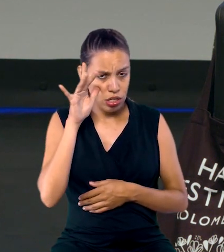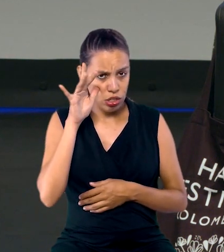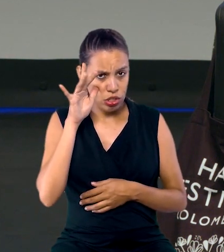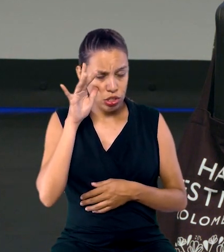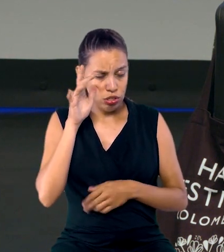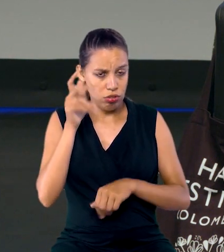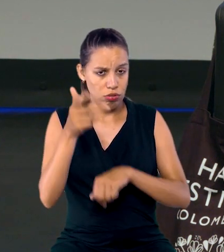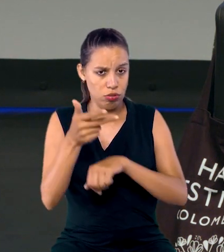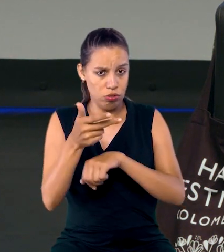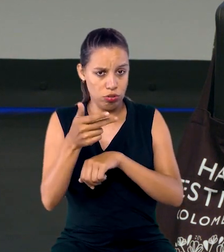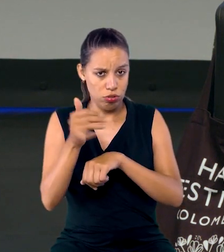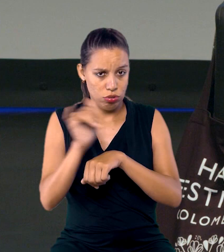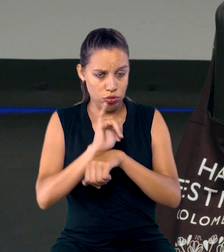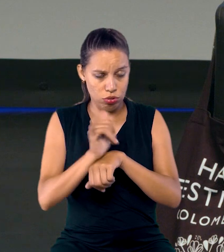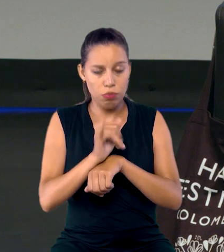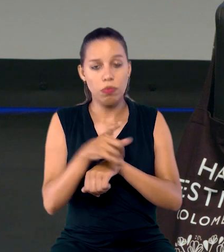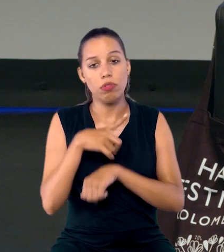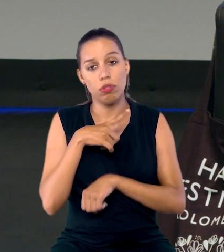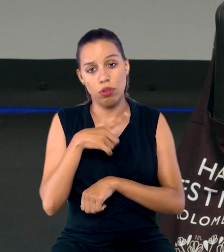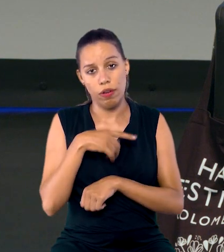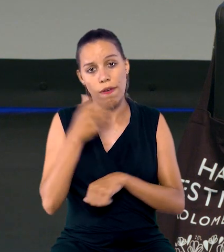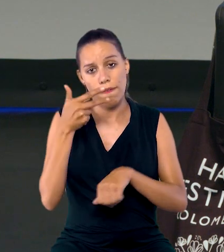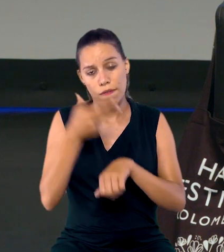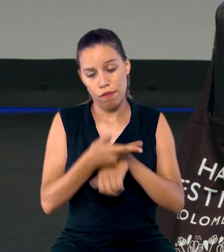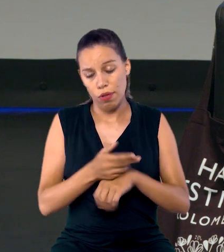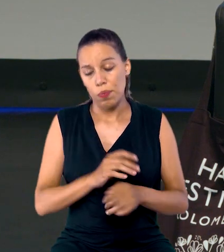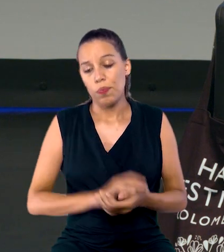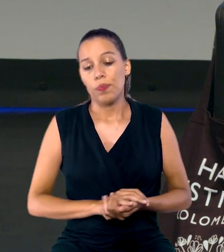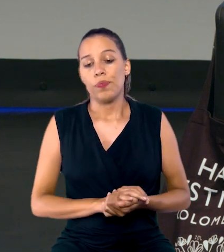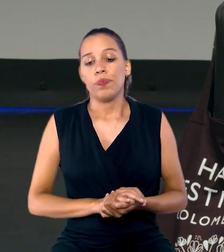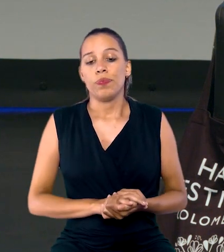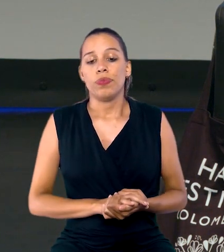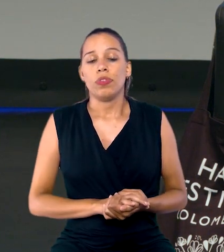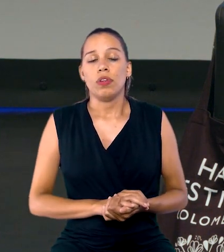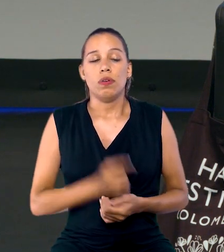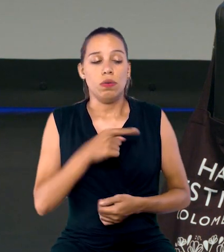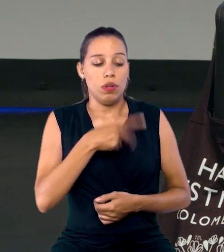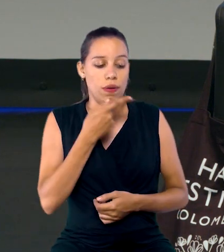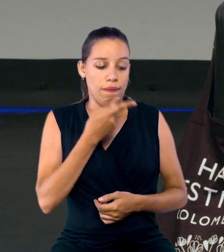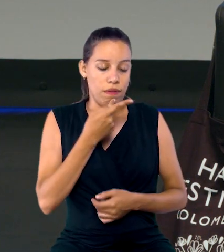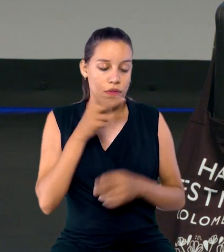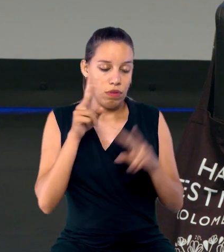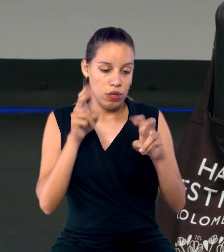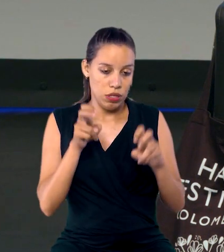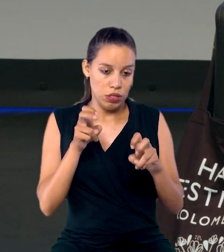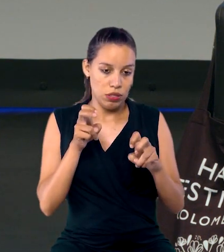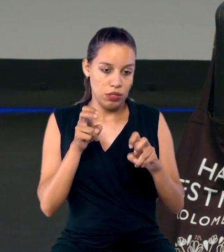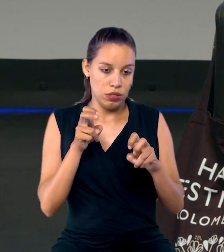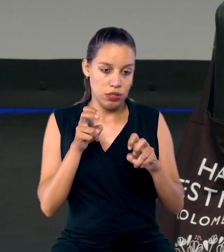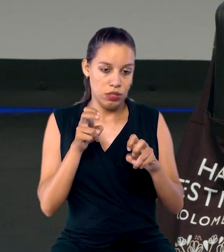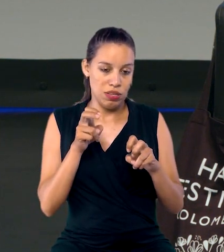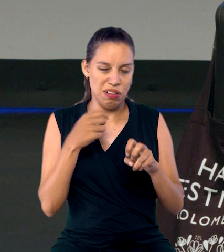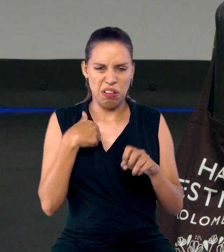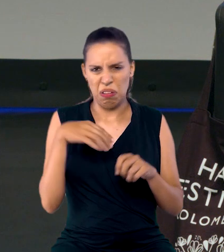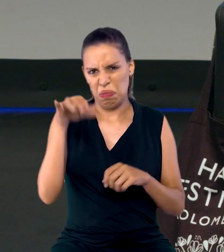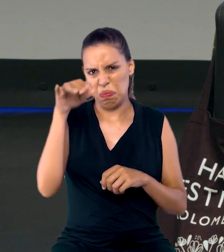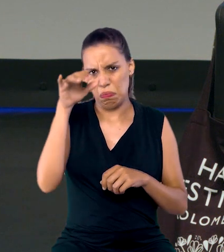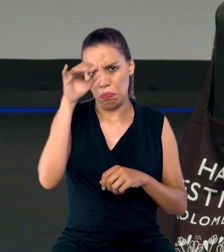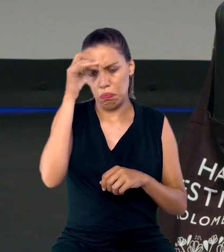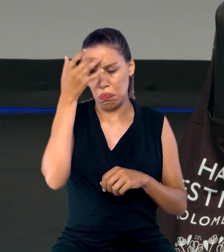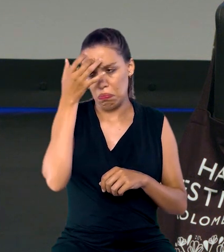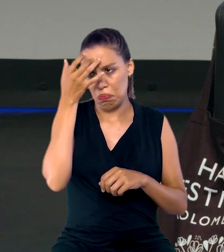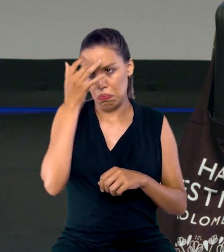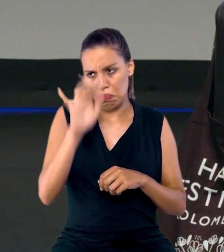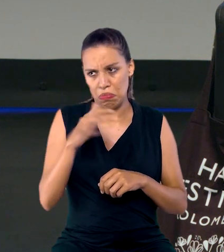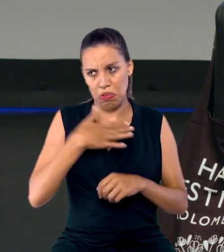está no YouTube. E falando, né, dessa questão que você trouxe, eu não sei se eu